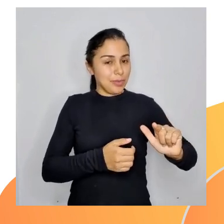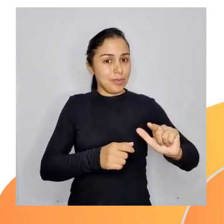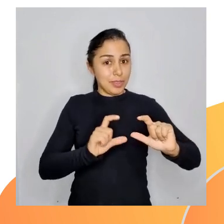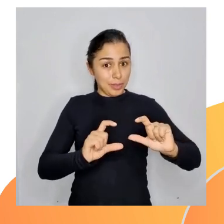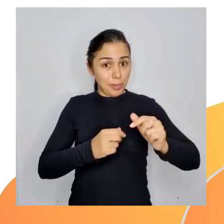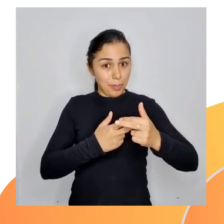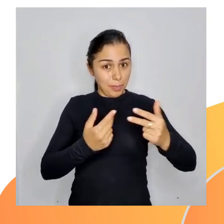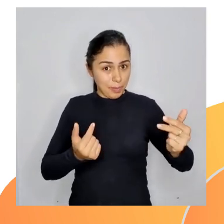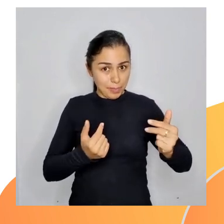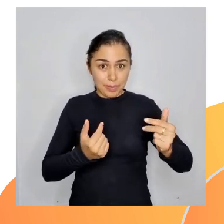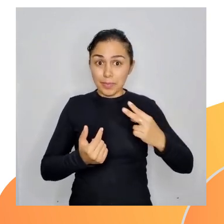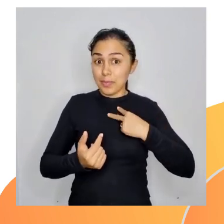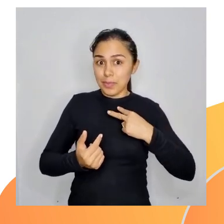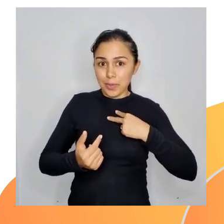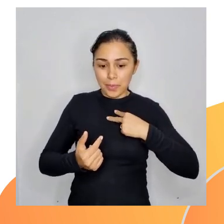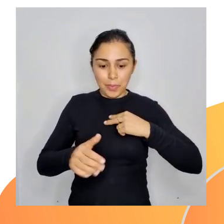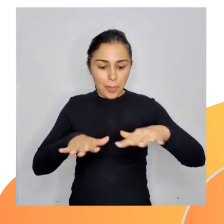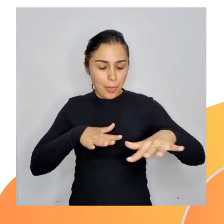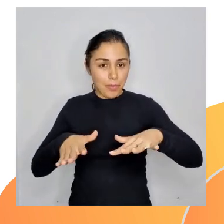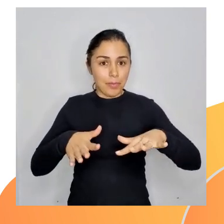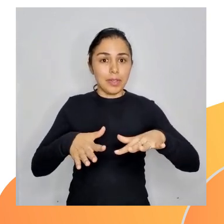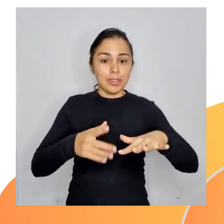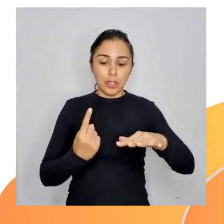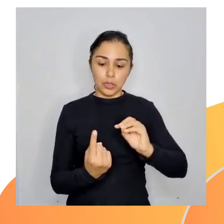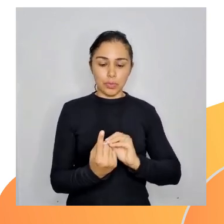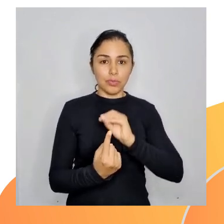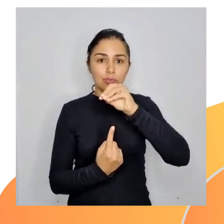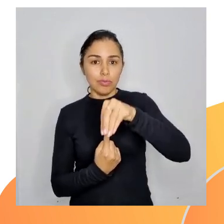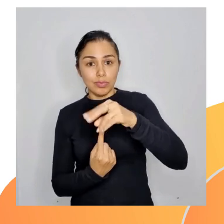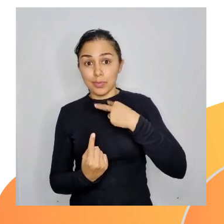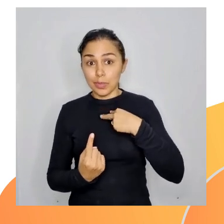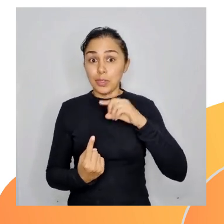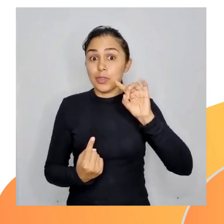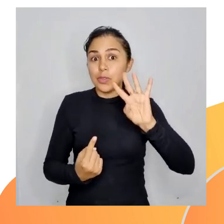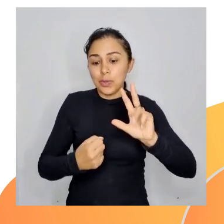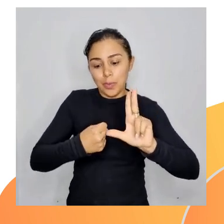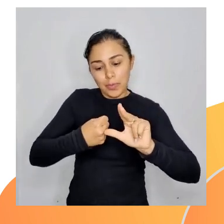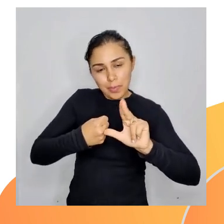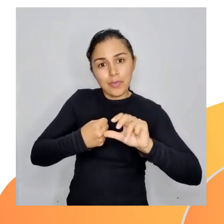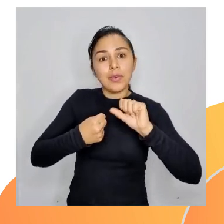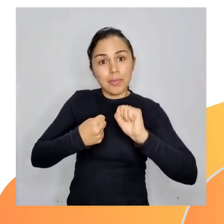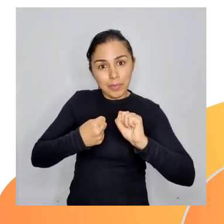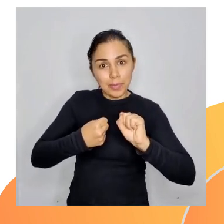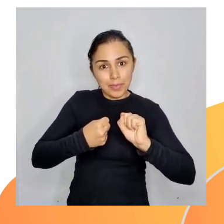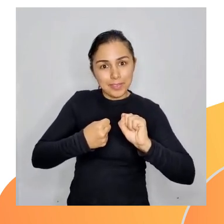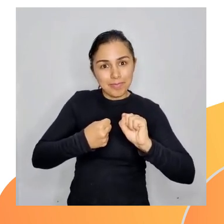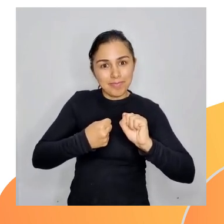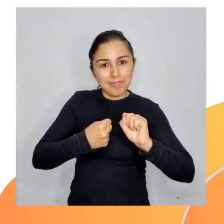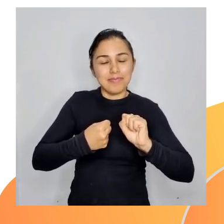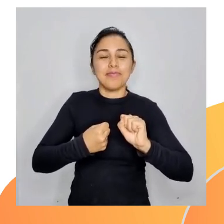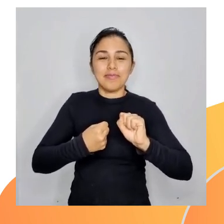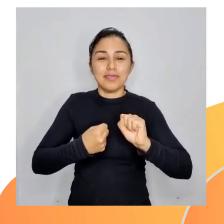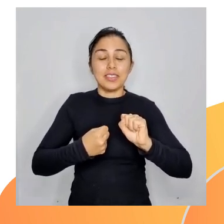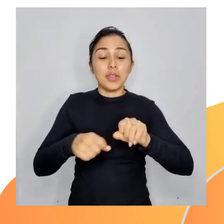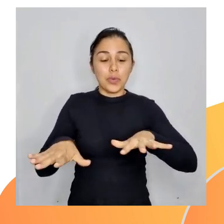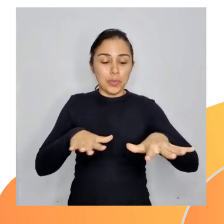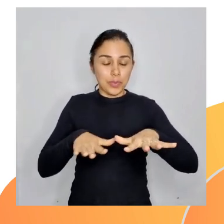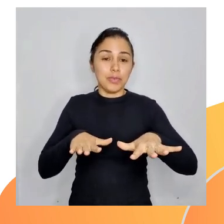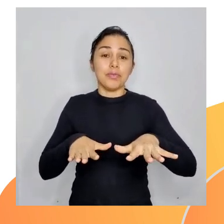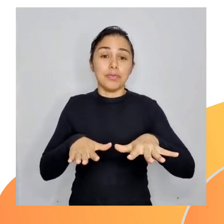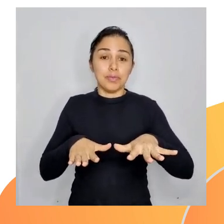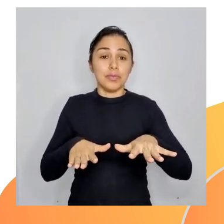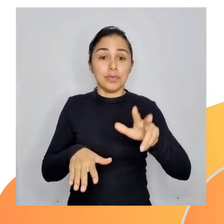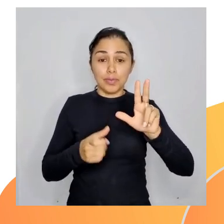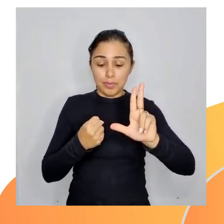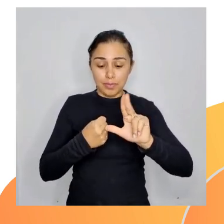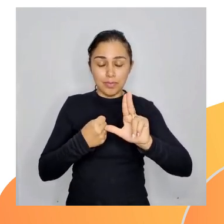fazer essa ousadia que tem aí o cavalo. E ele, pessoal, ele vai movimentar em L, em formato,